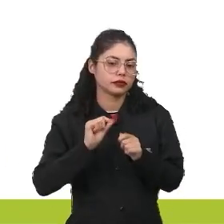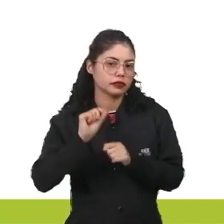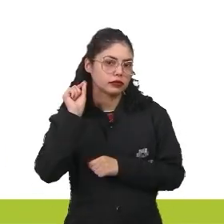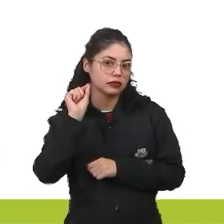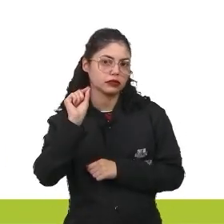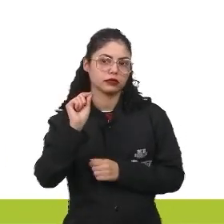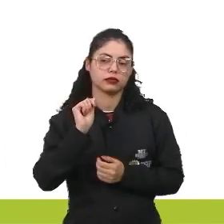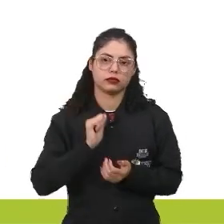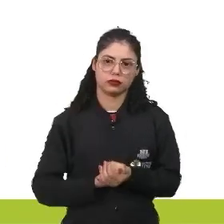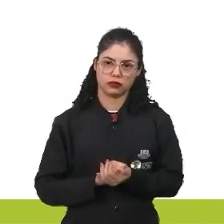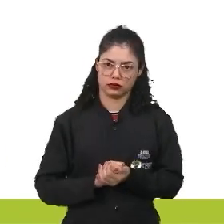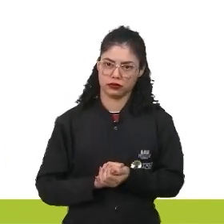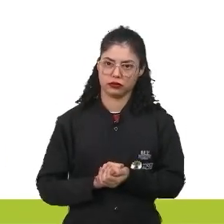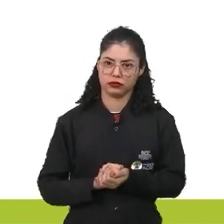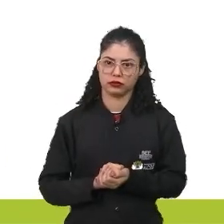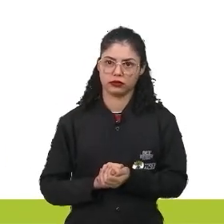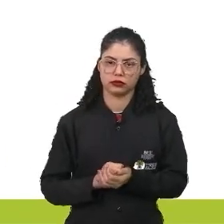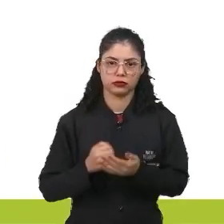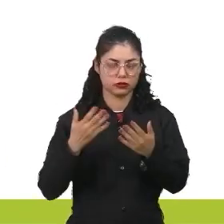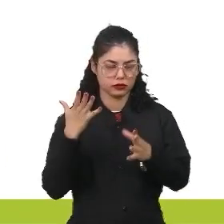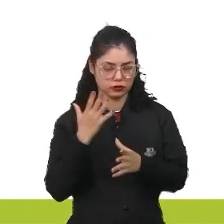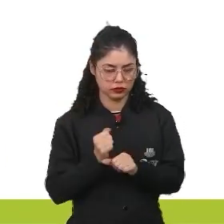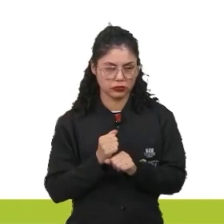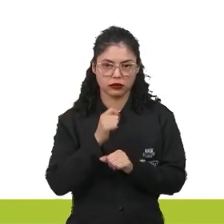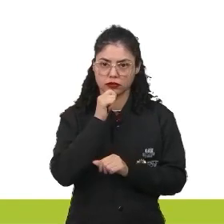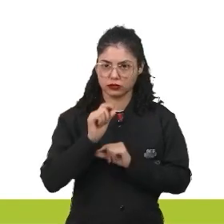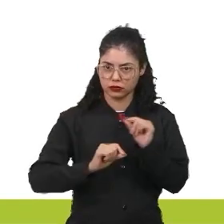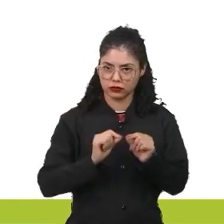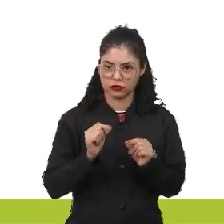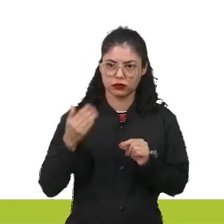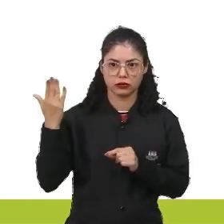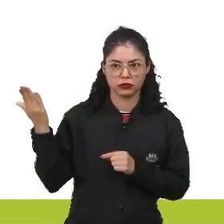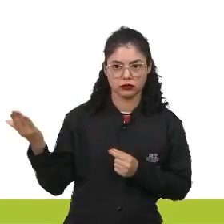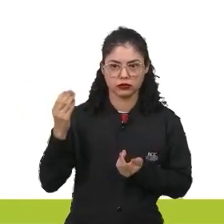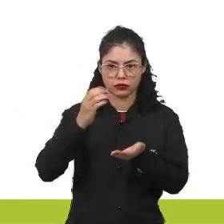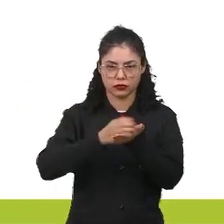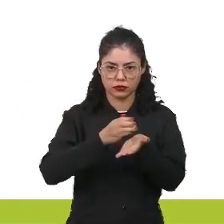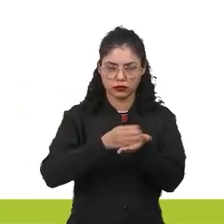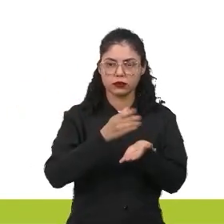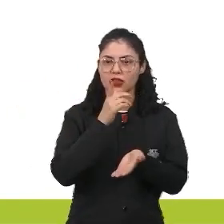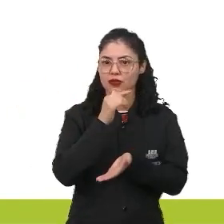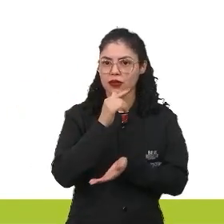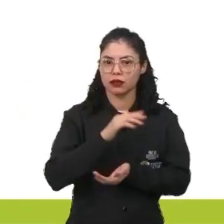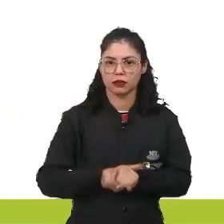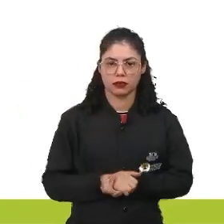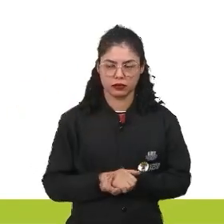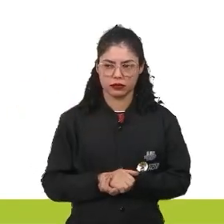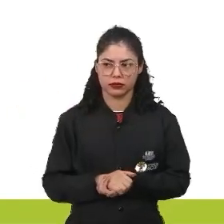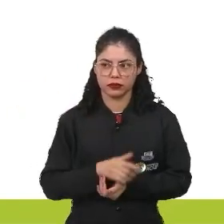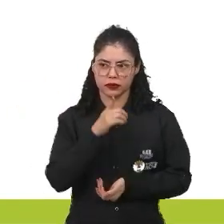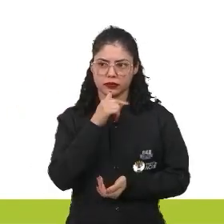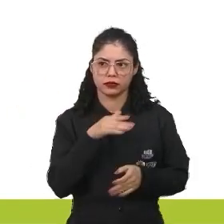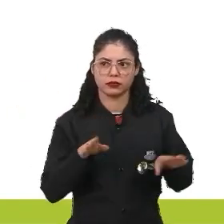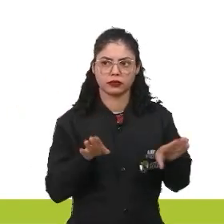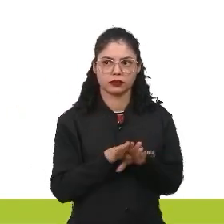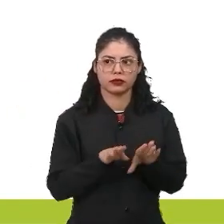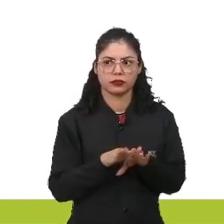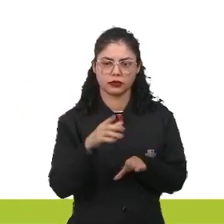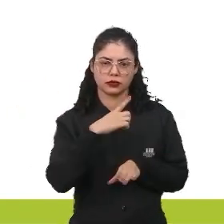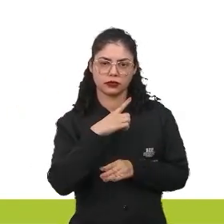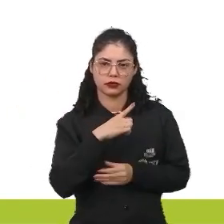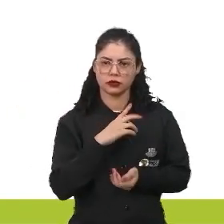fazer? Vou adicionar nesse recipiente água. A água, ela tem